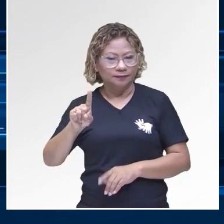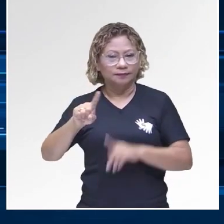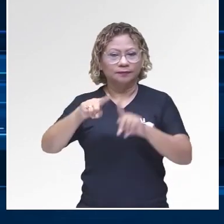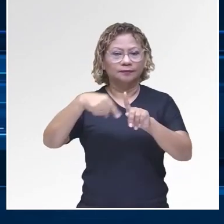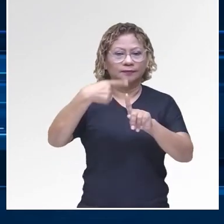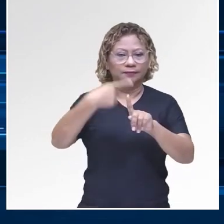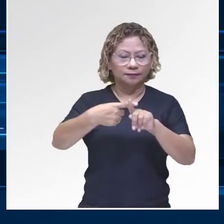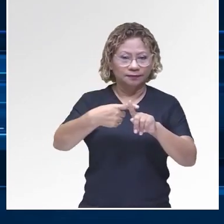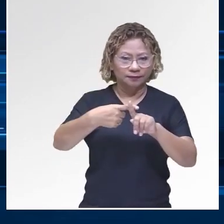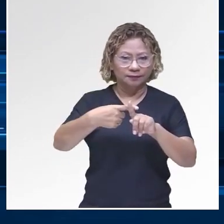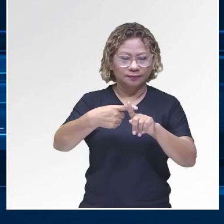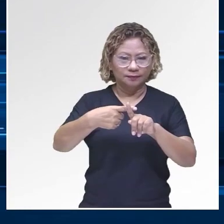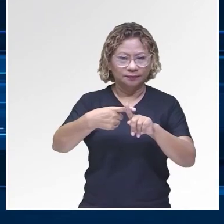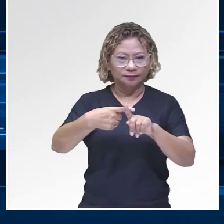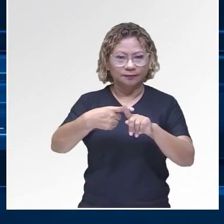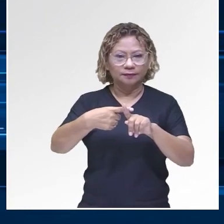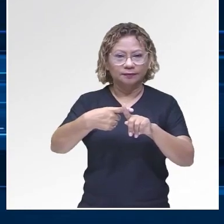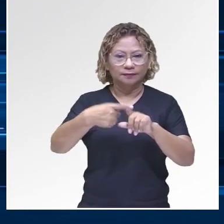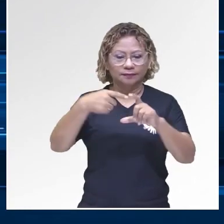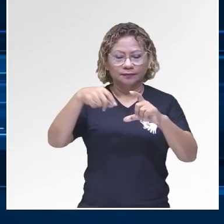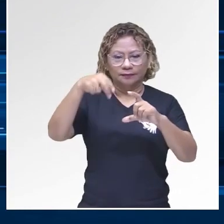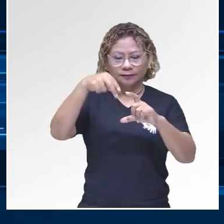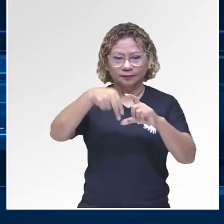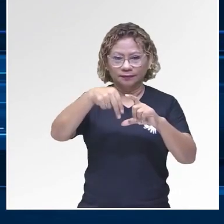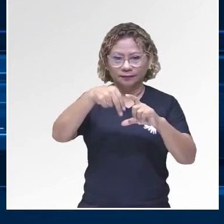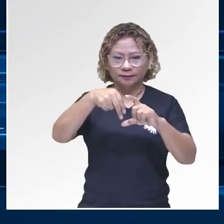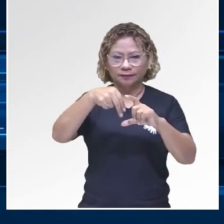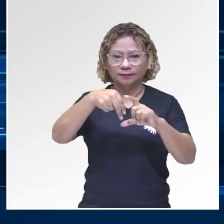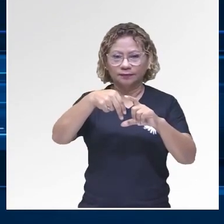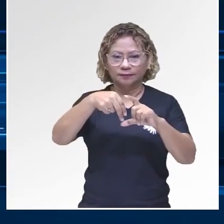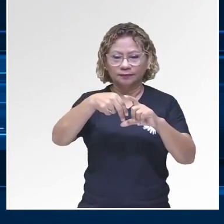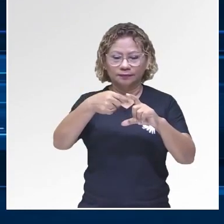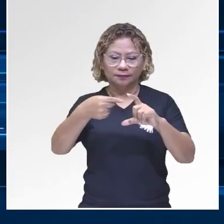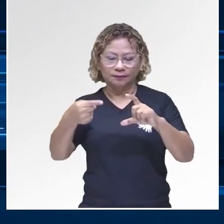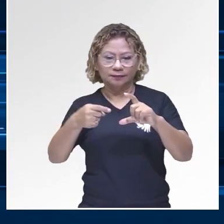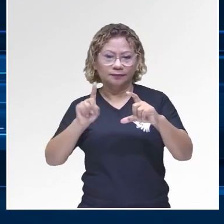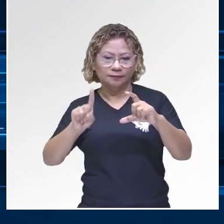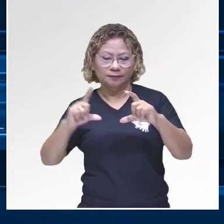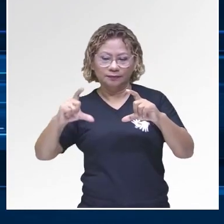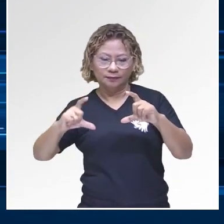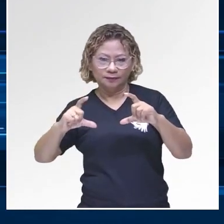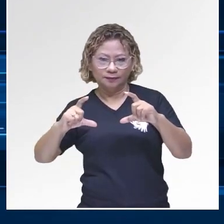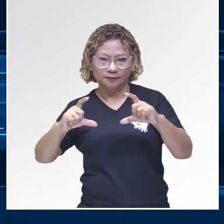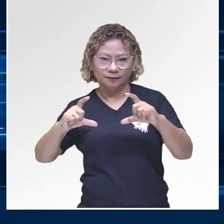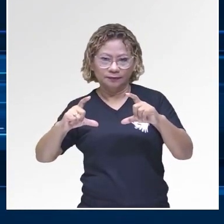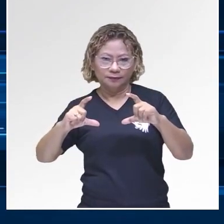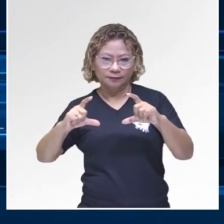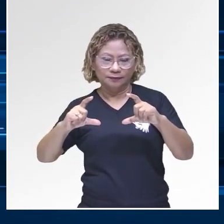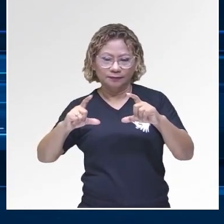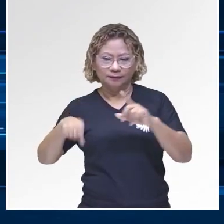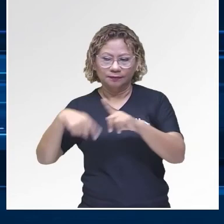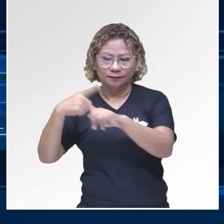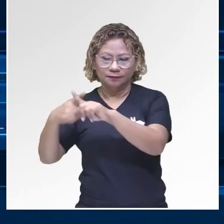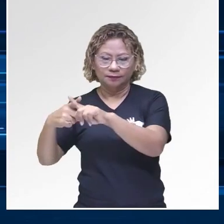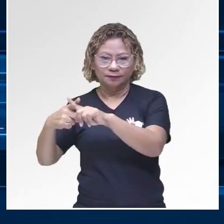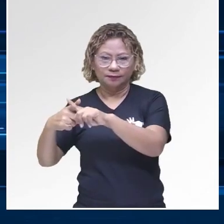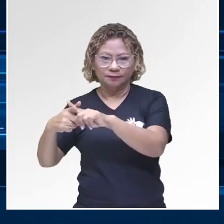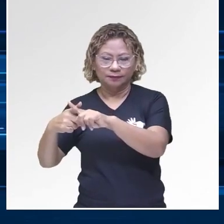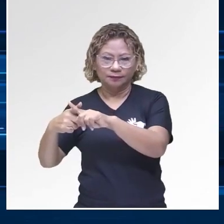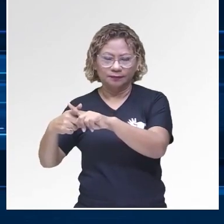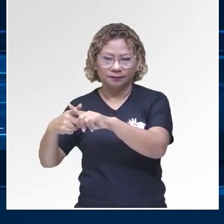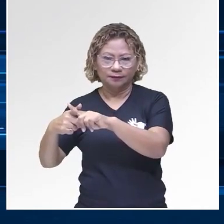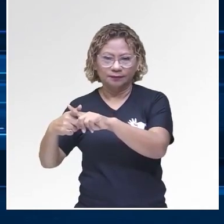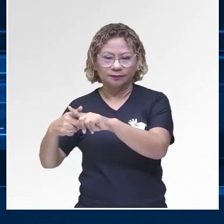mais N, que é o número de termos, menos 1, entre parênteses, que multiplica R. Então,